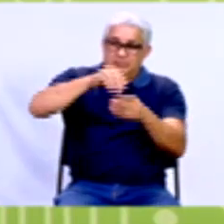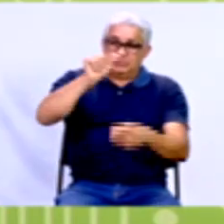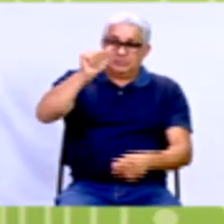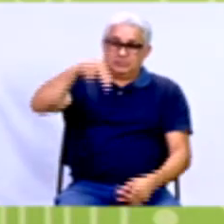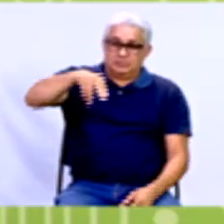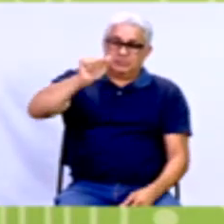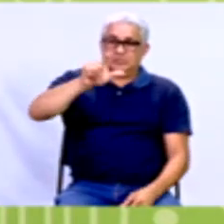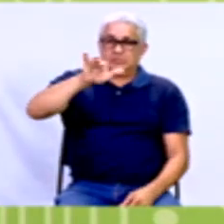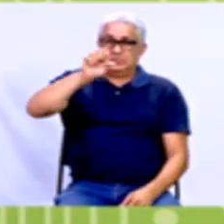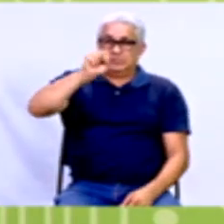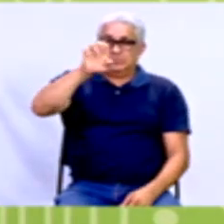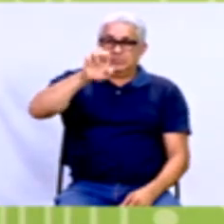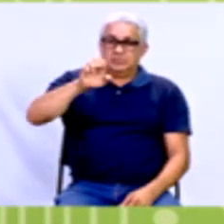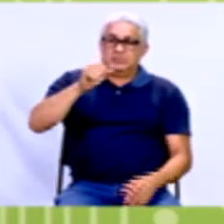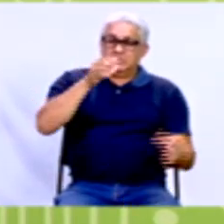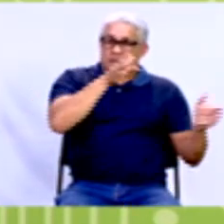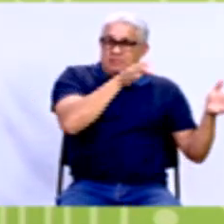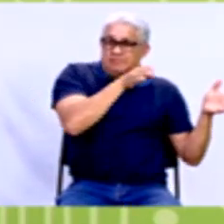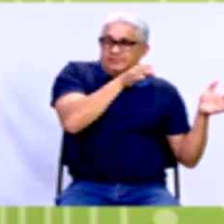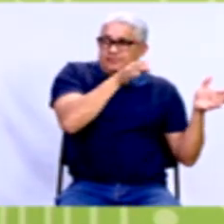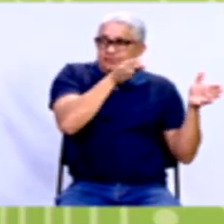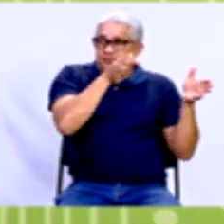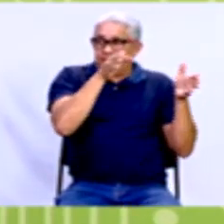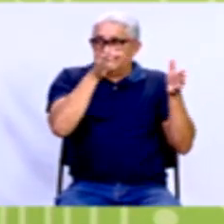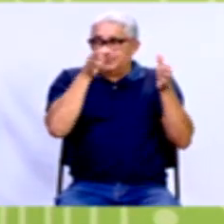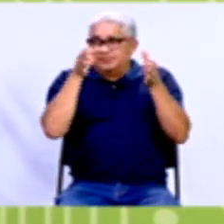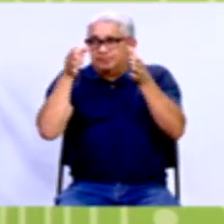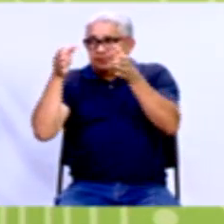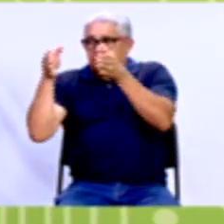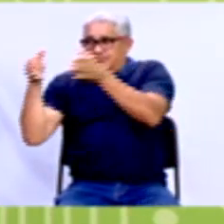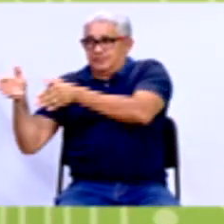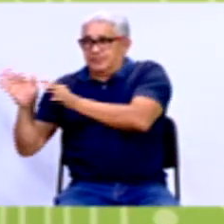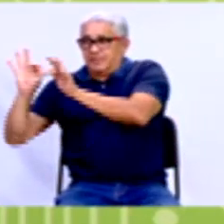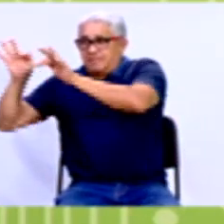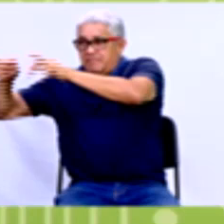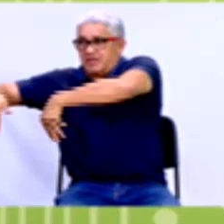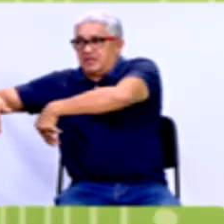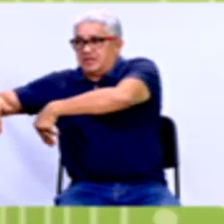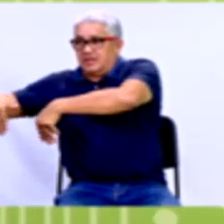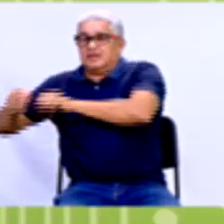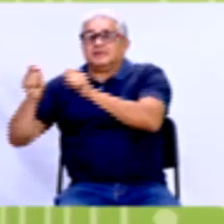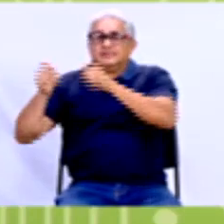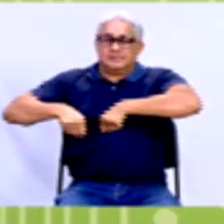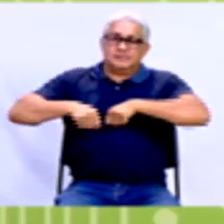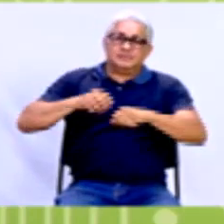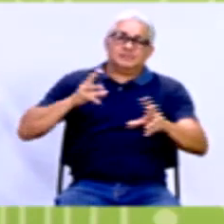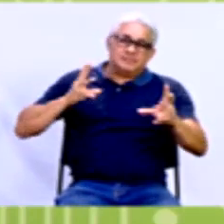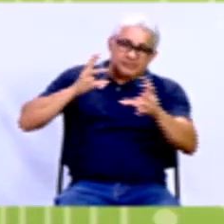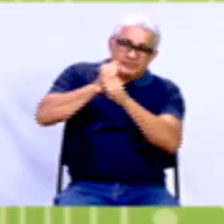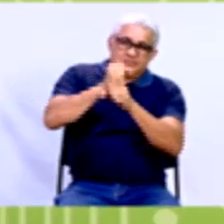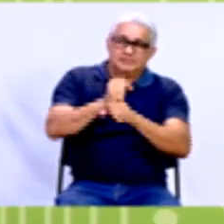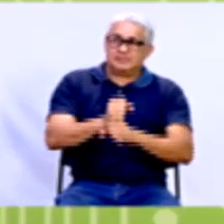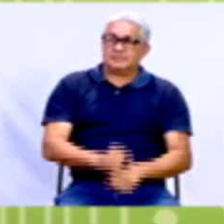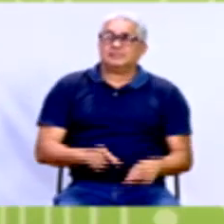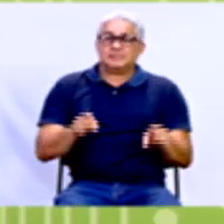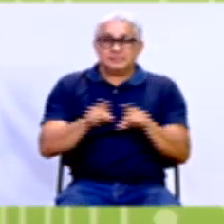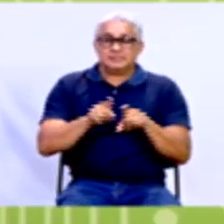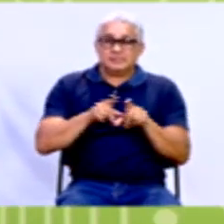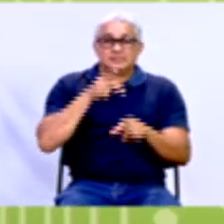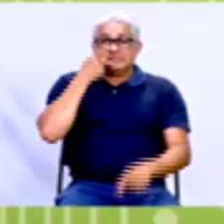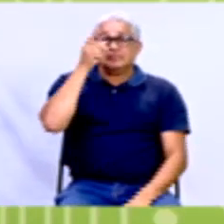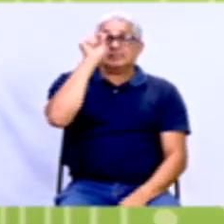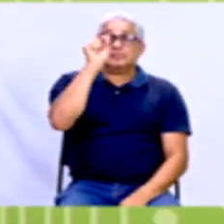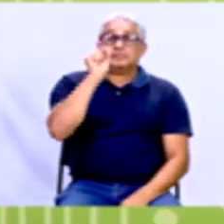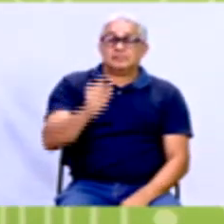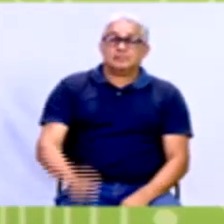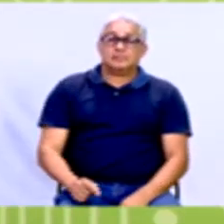uma olhada na sequência inteira, desde a aplicação até a coleta final de dados, para a gente chegar às conclusões, né? E vamos falar também